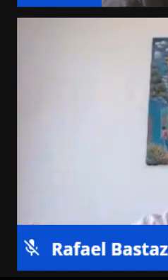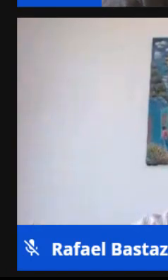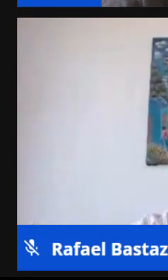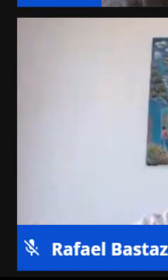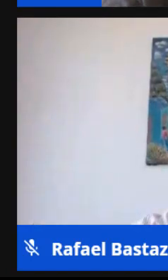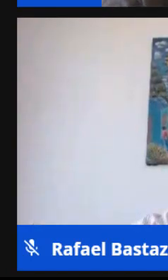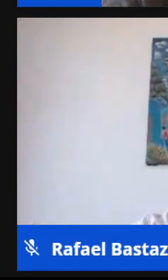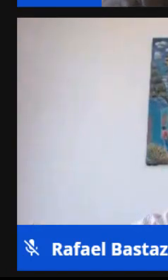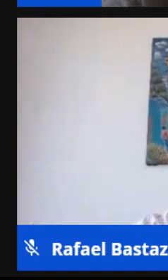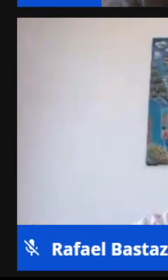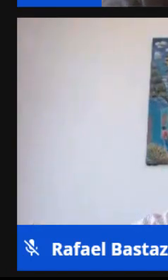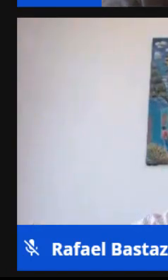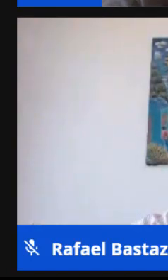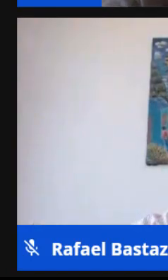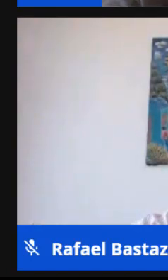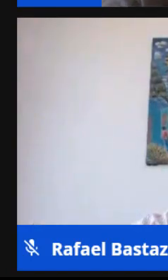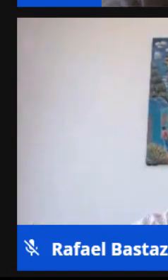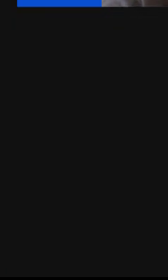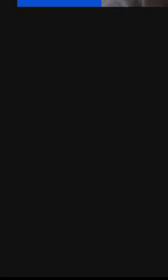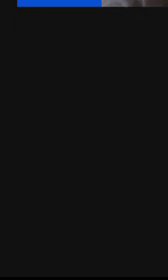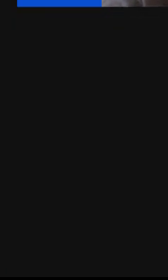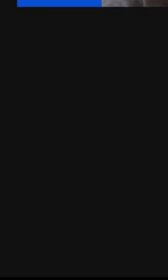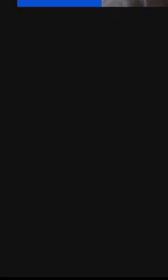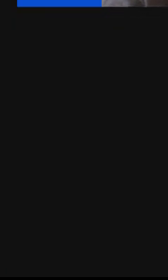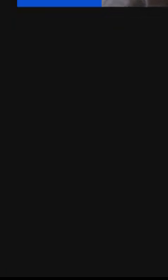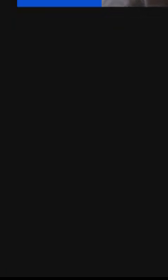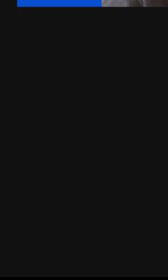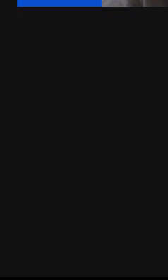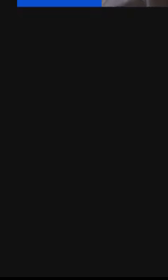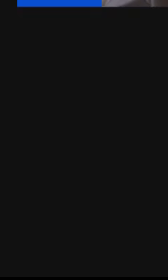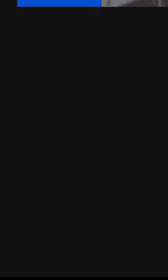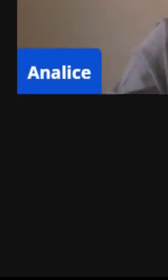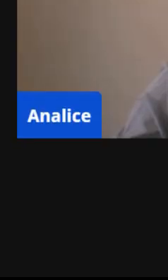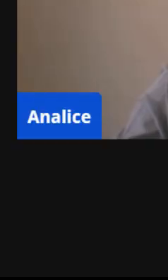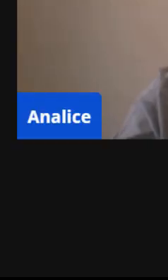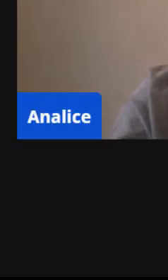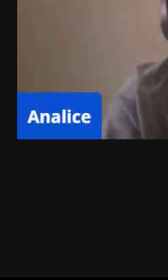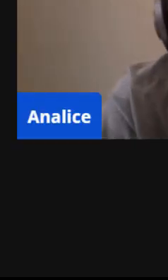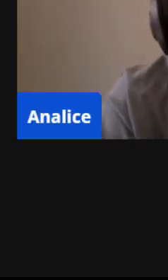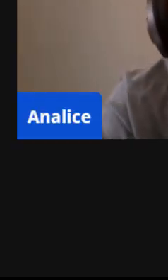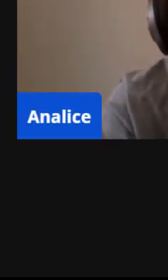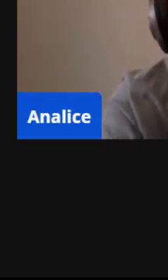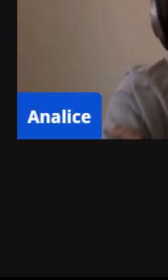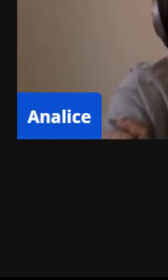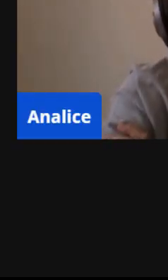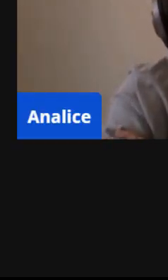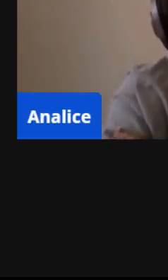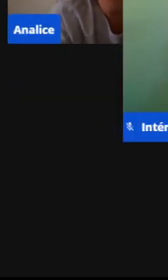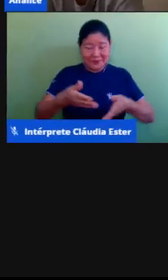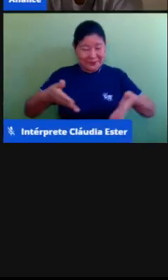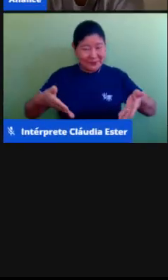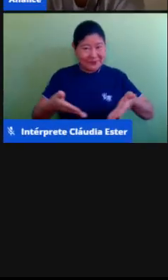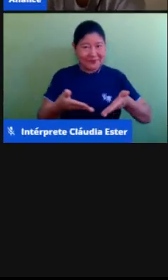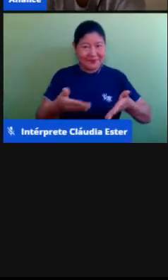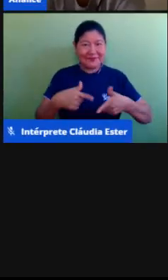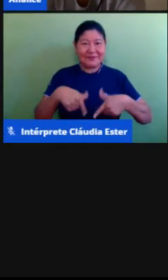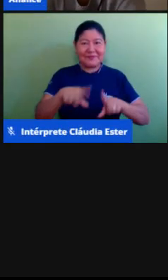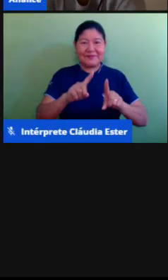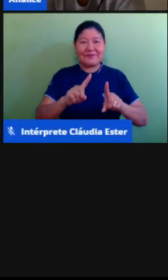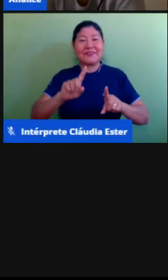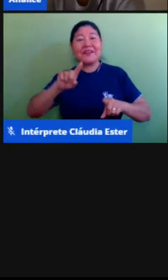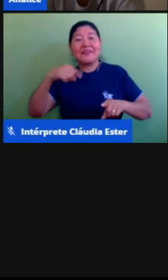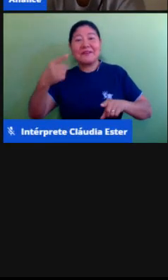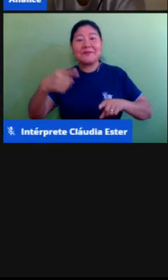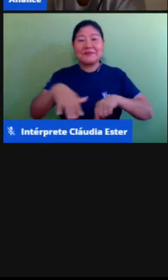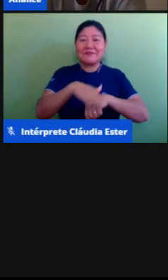dando um tchauzinho. Então, a gente vai começar a nossa formação. Daqui a pouco eles falam também. Então, com relação